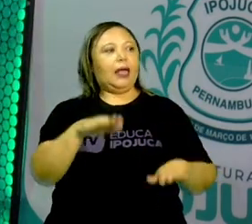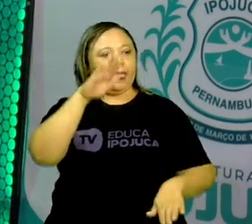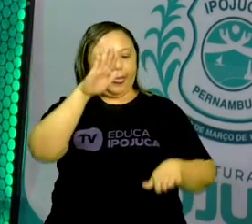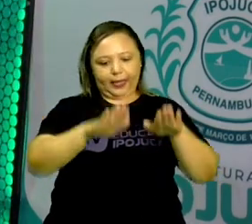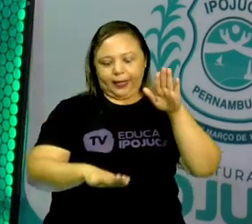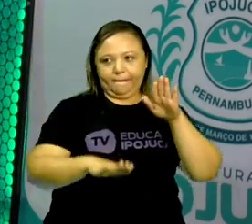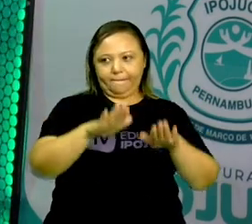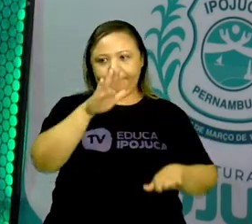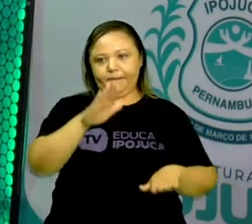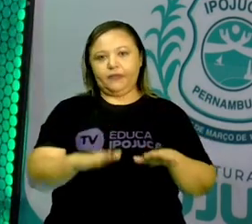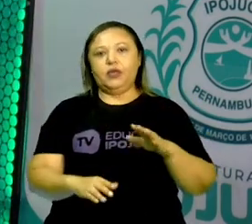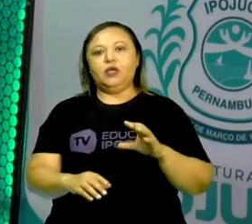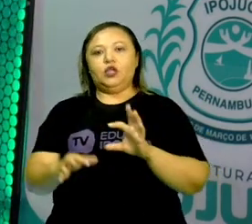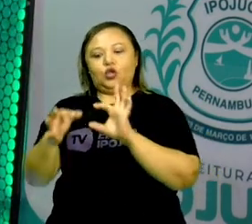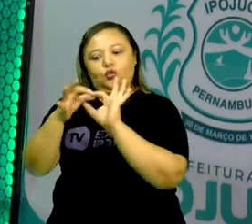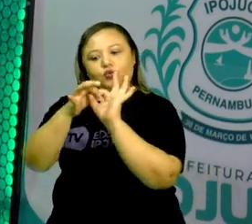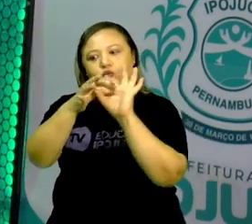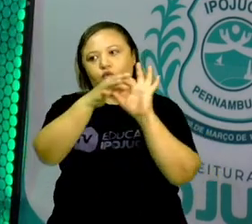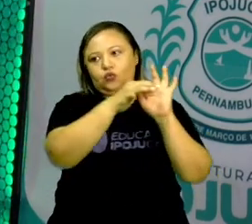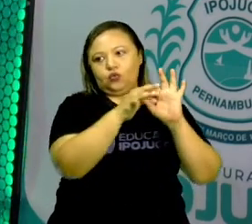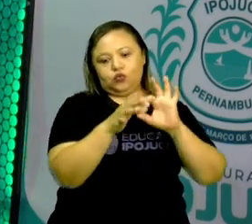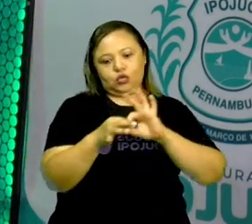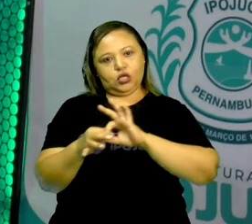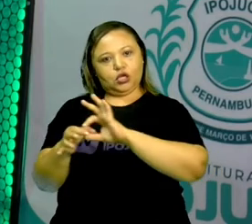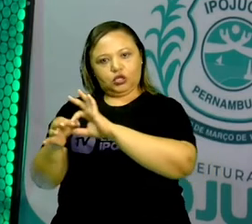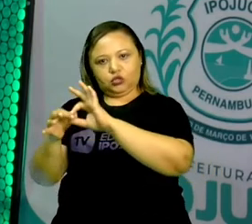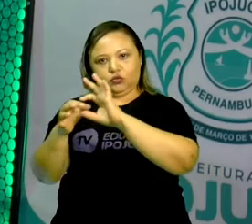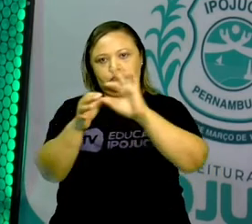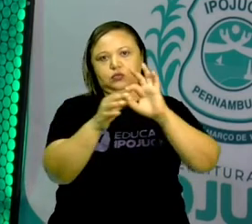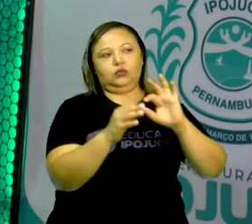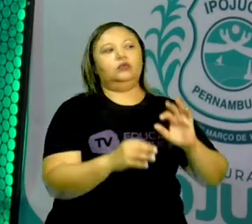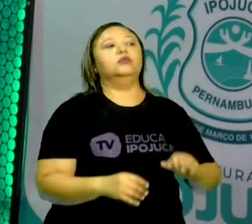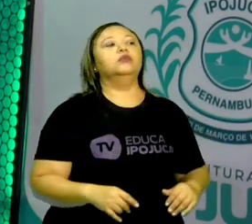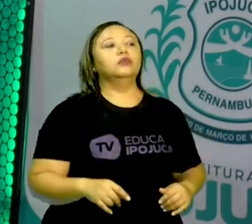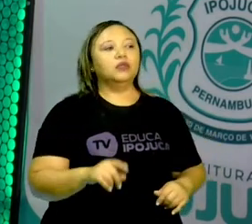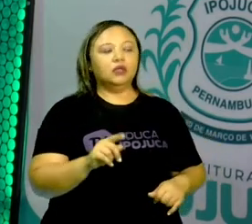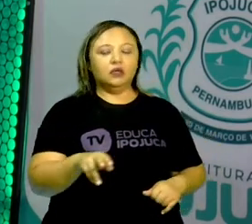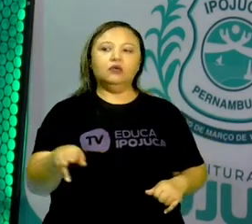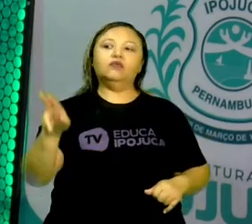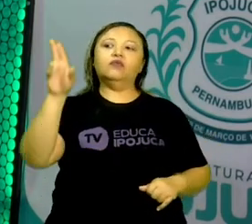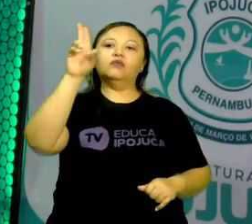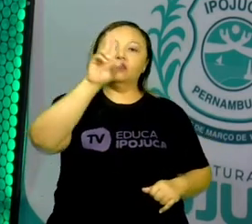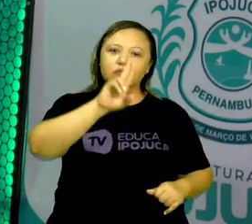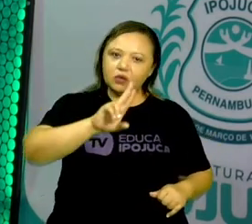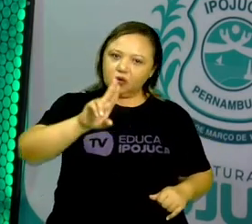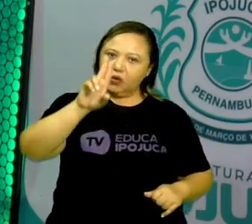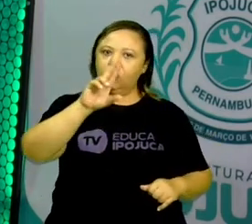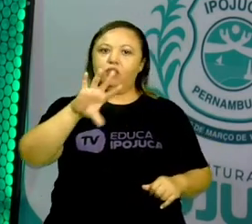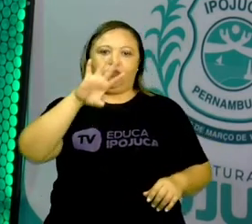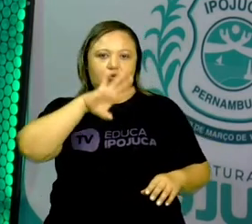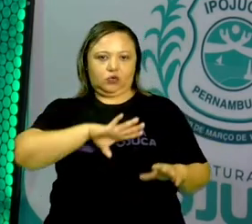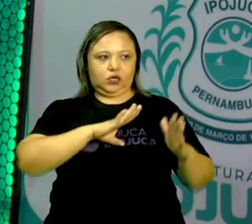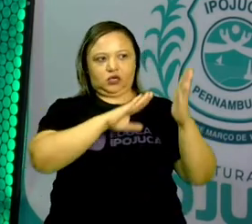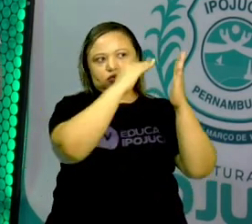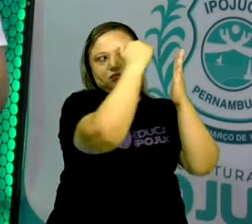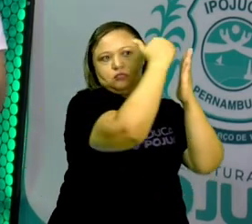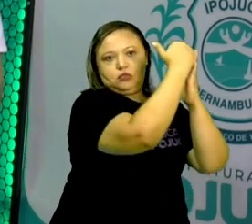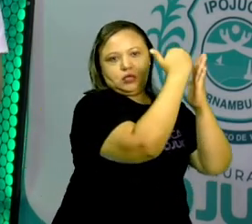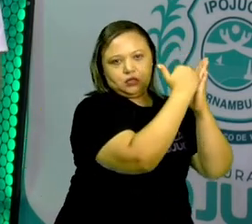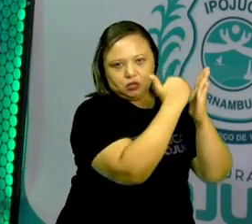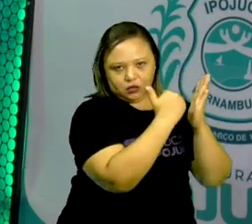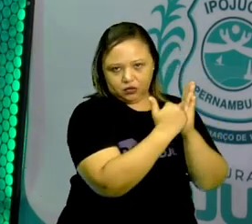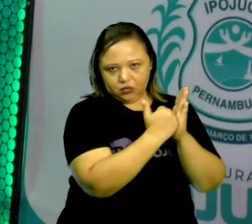um contexto que eu estou, que exige uma formalidade maior, eu vou usar um português padrão,